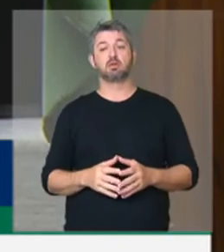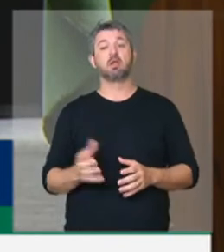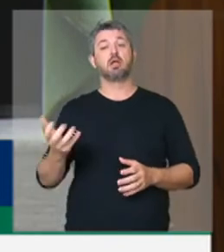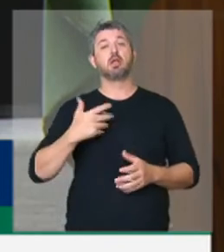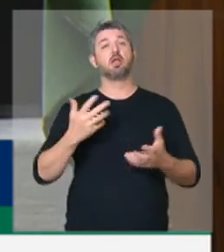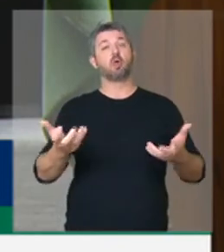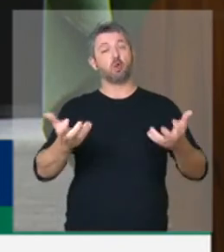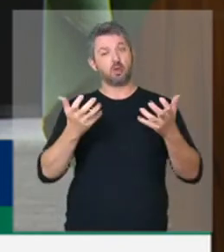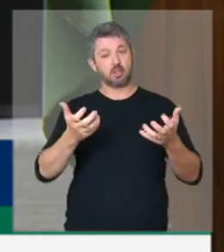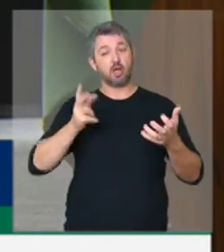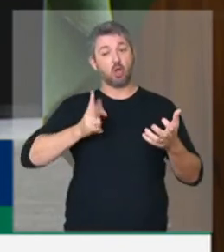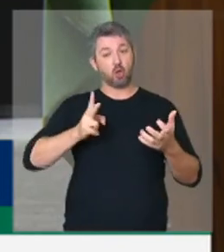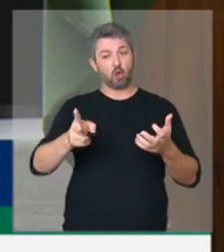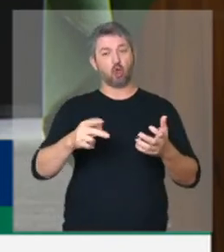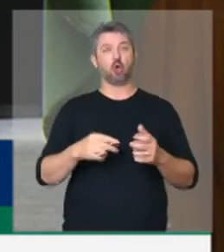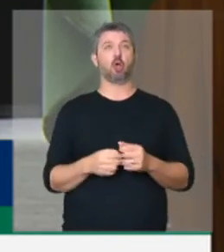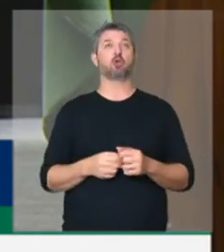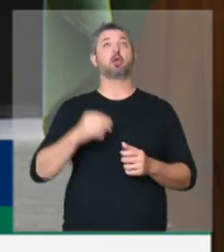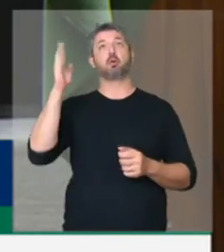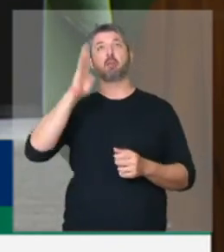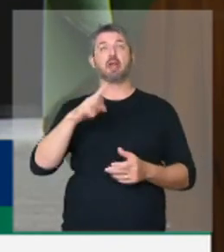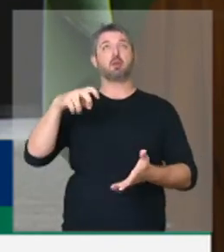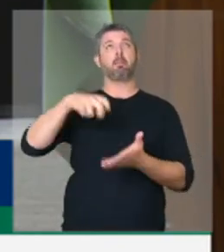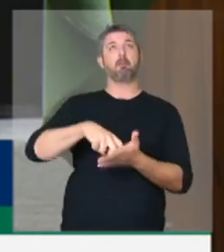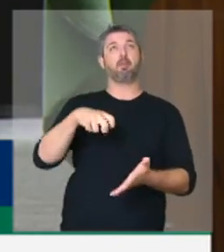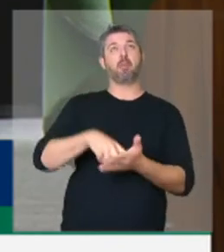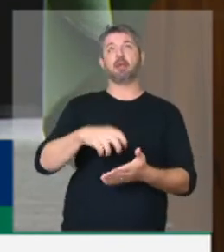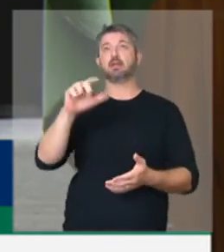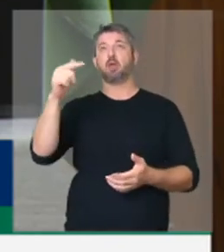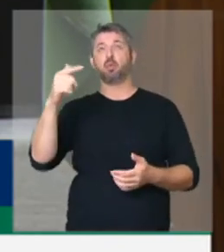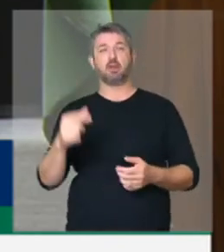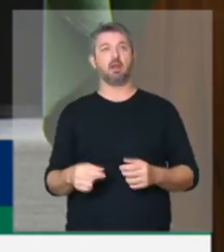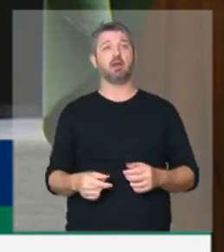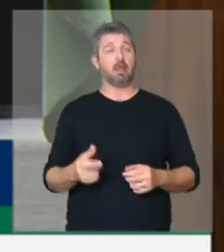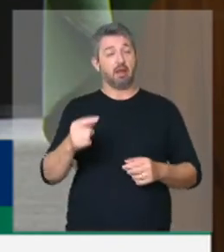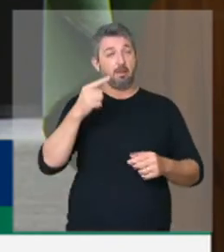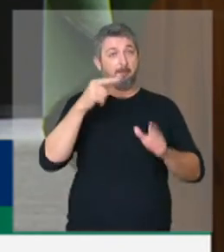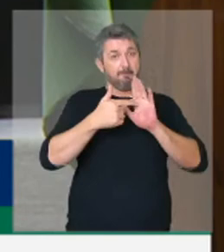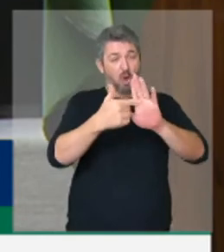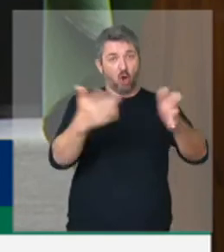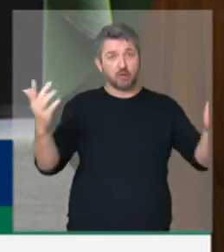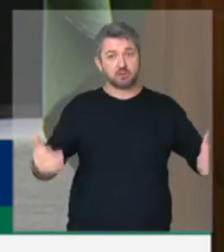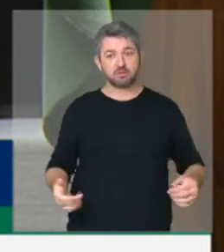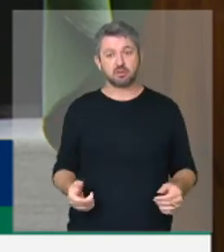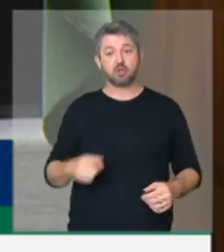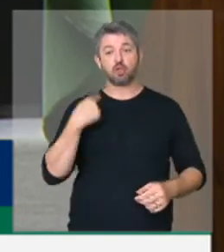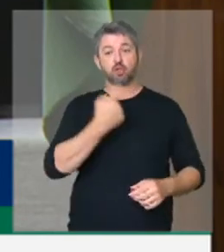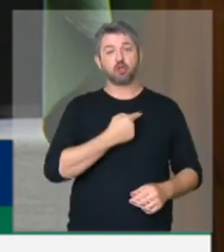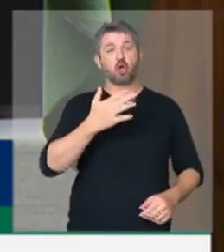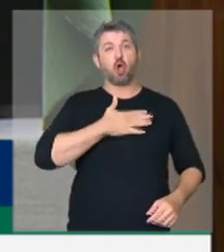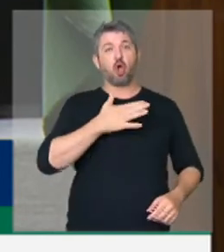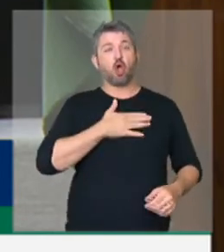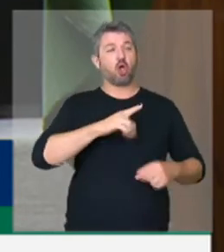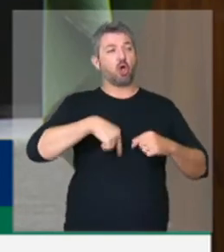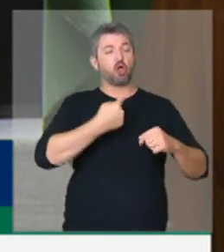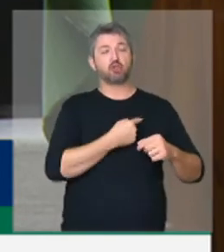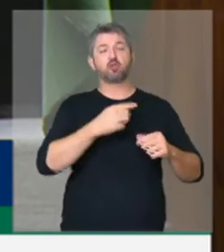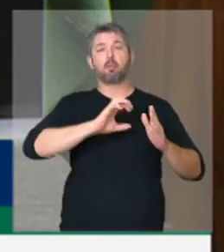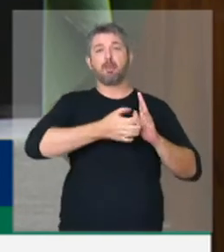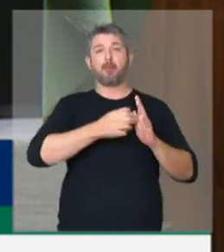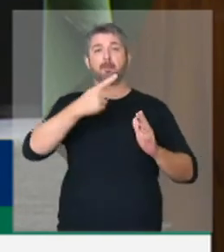continue a impunidade no Brasil. E nós do Podemos não aceitamos a